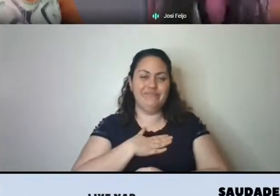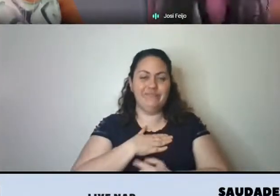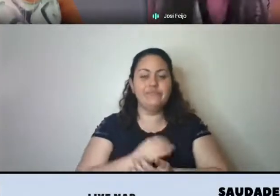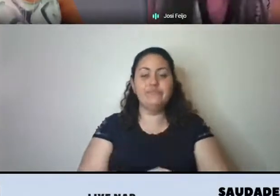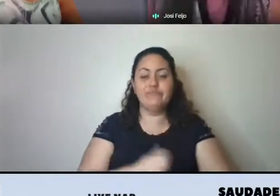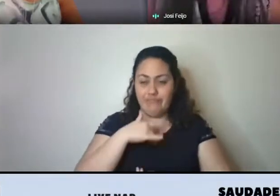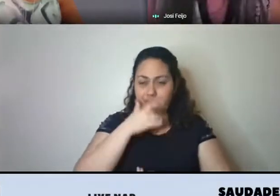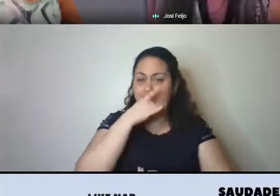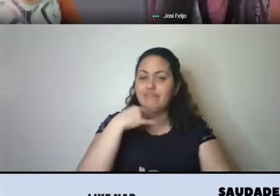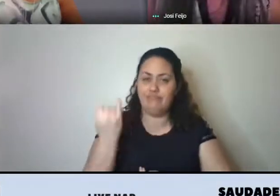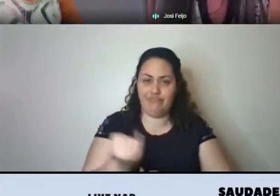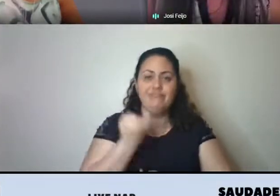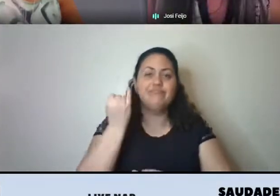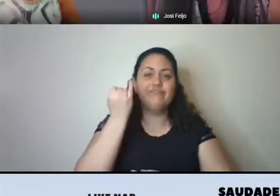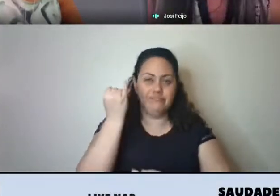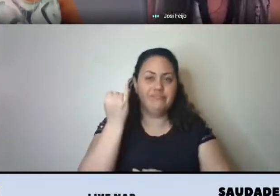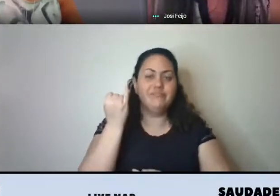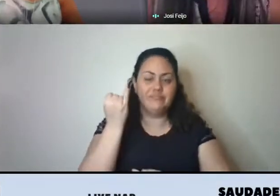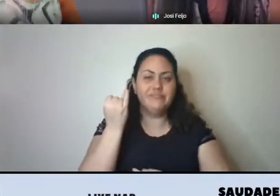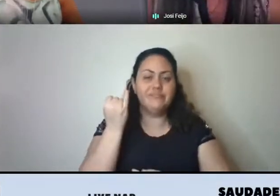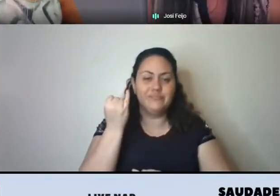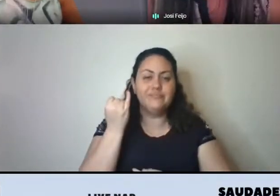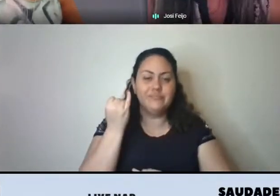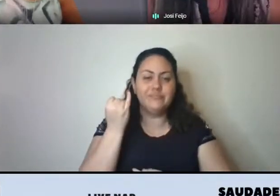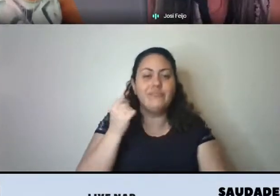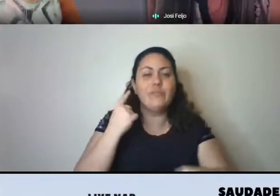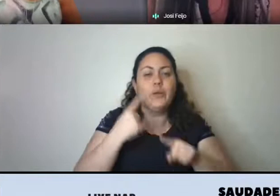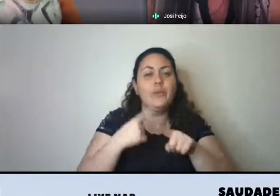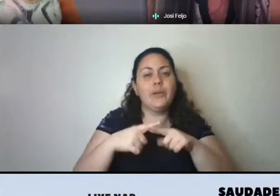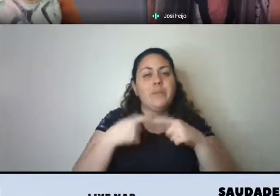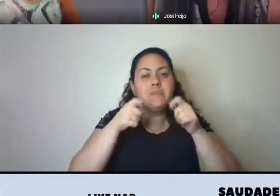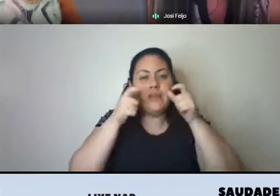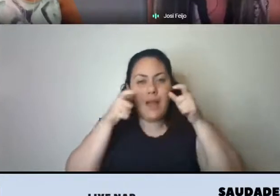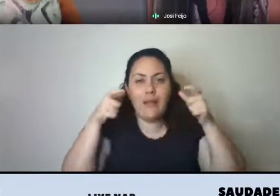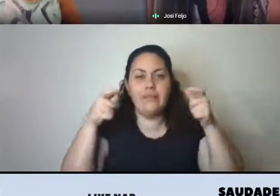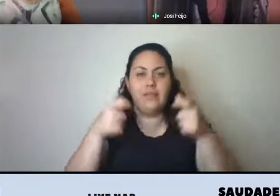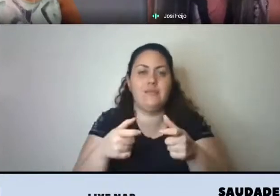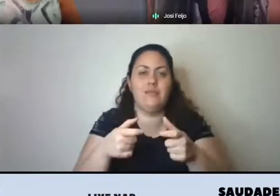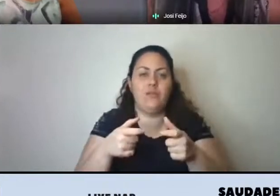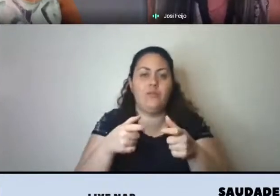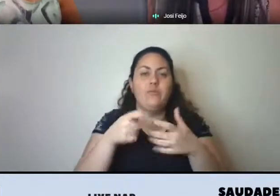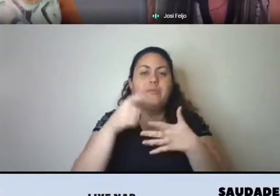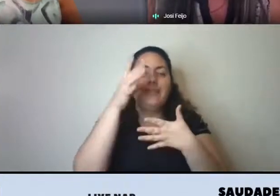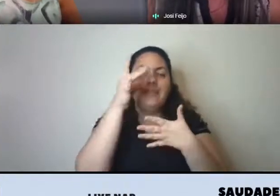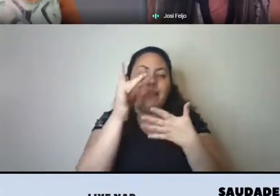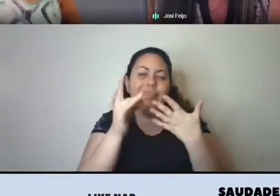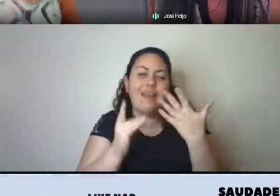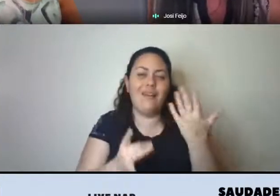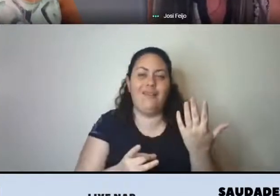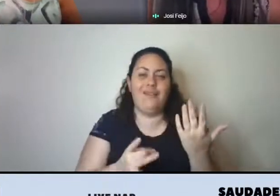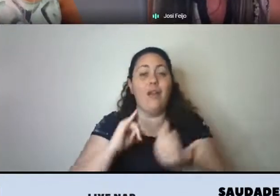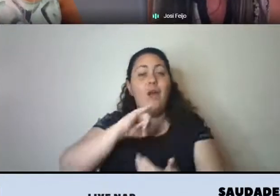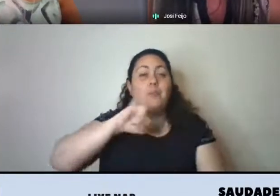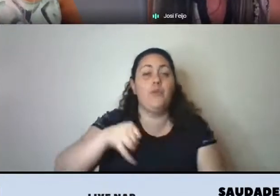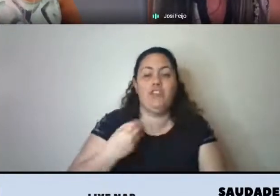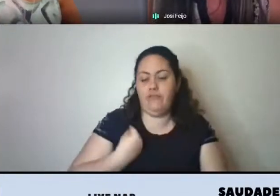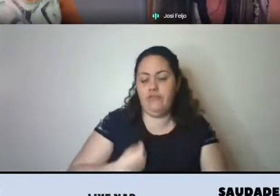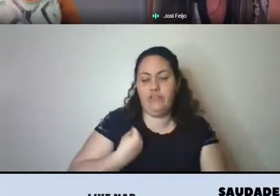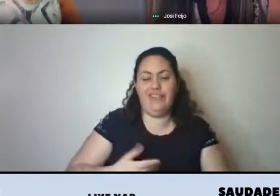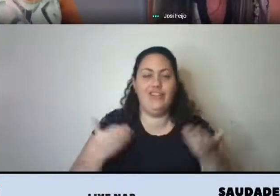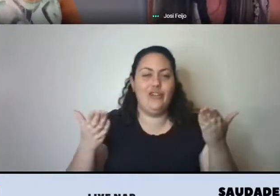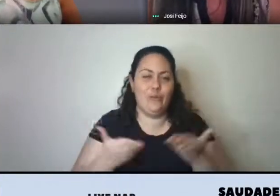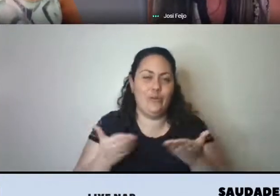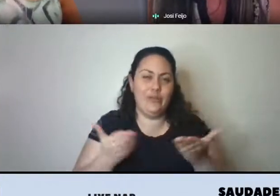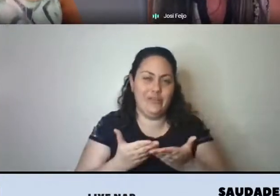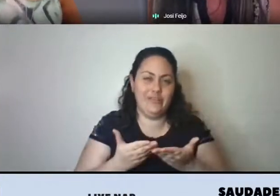muito importante, assim, colocar atenção nos pequenos detalhes, viver o presente, né, apesar de todo o